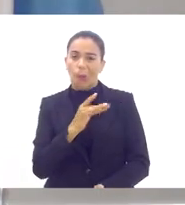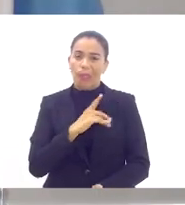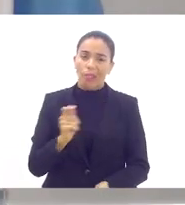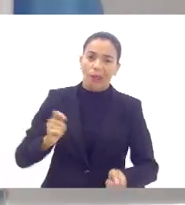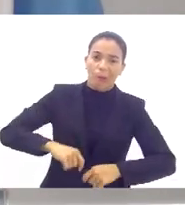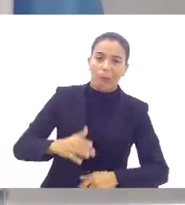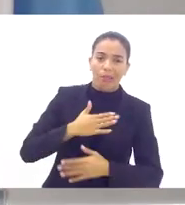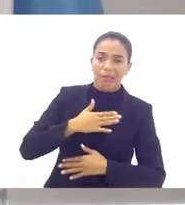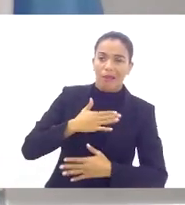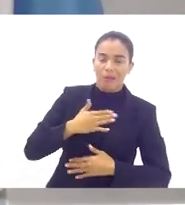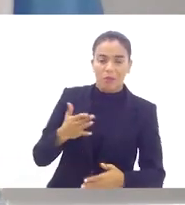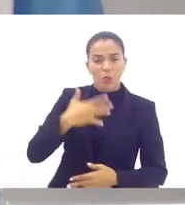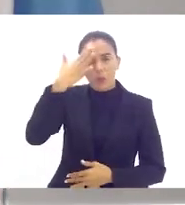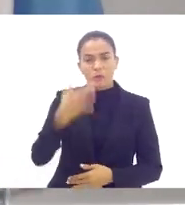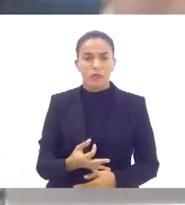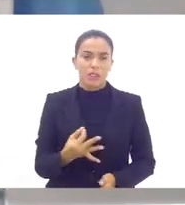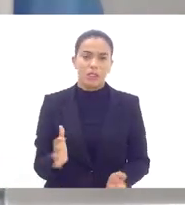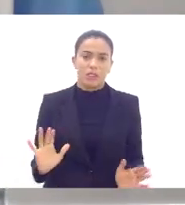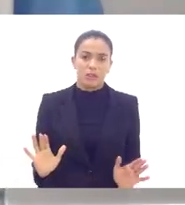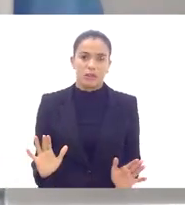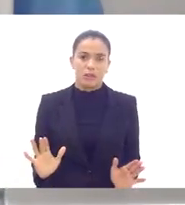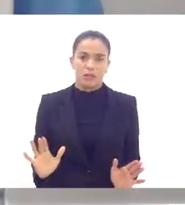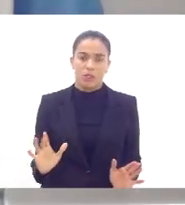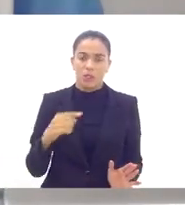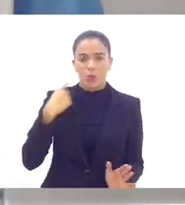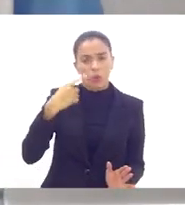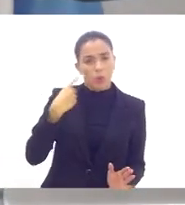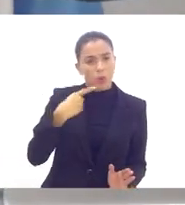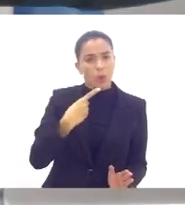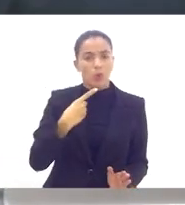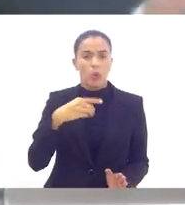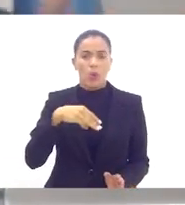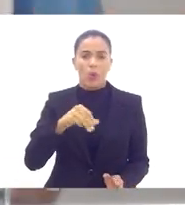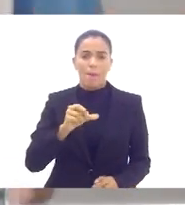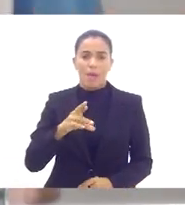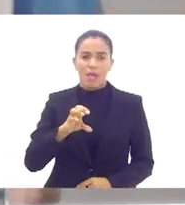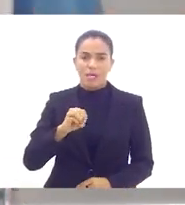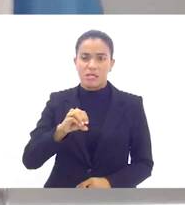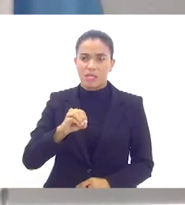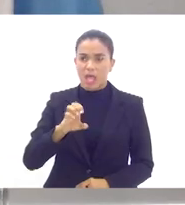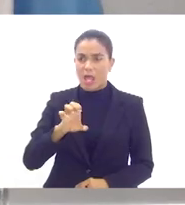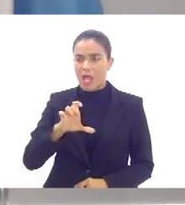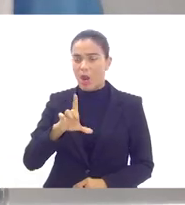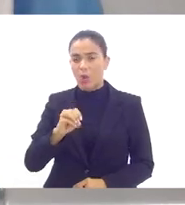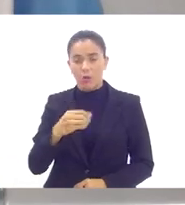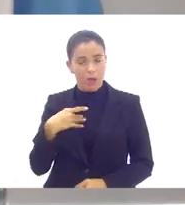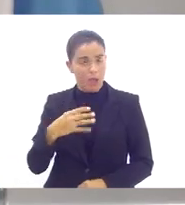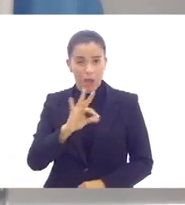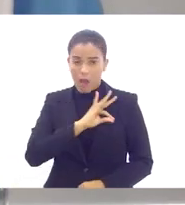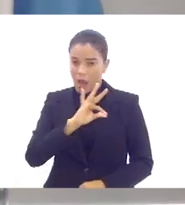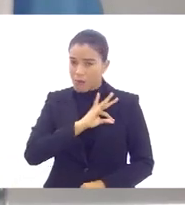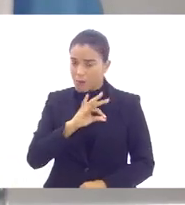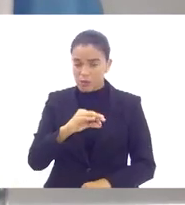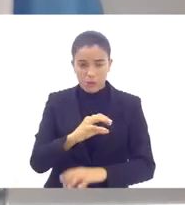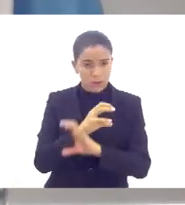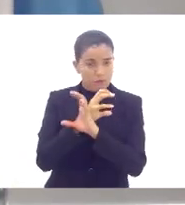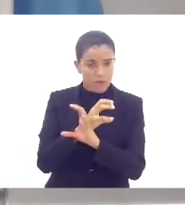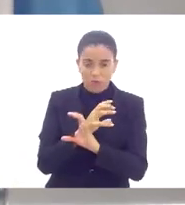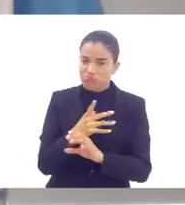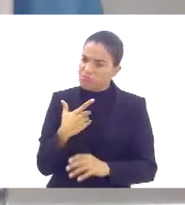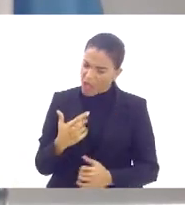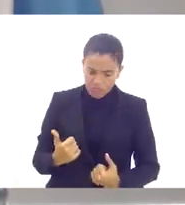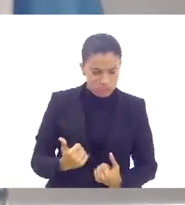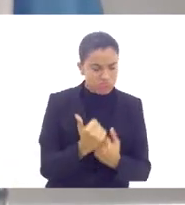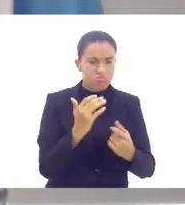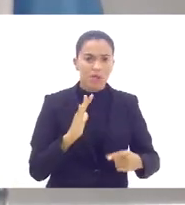de apoio. Eu tenho certeza, doutor Marcelo, a Polícia Civil, o INEA, a Polícia Militar estão prontos, prestes a